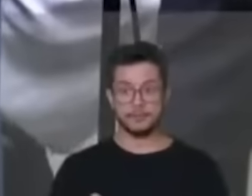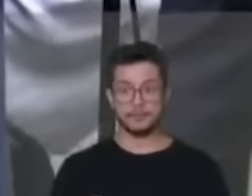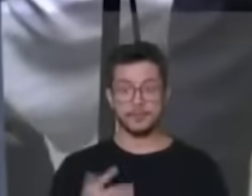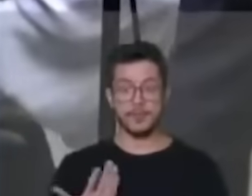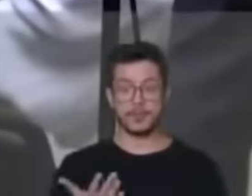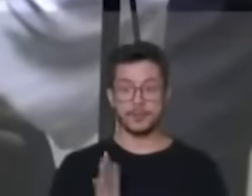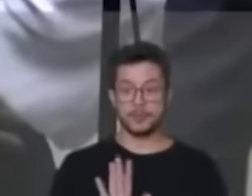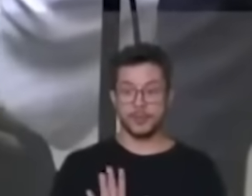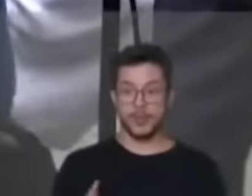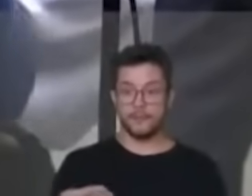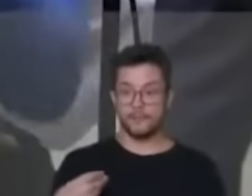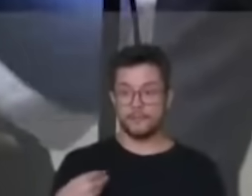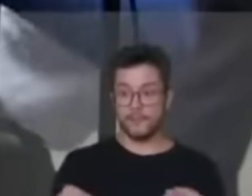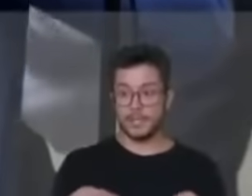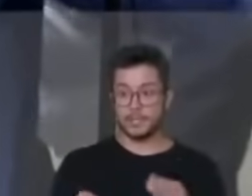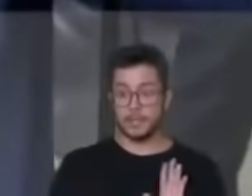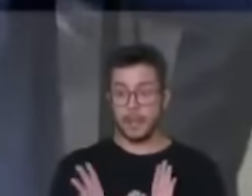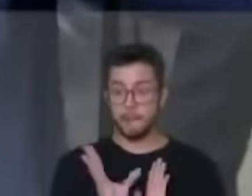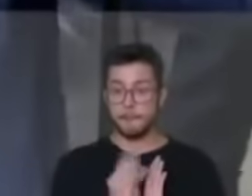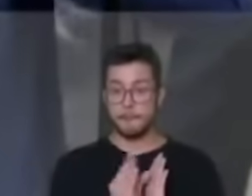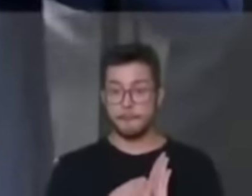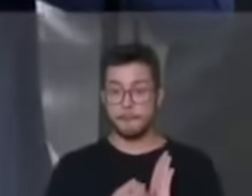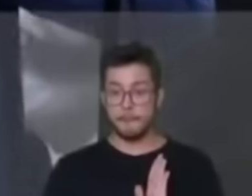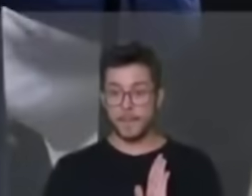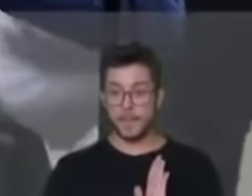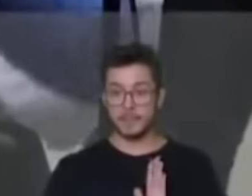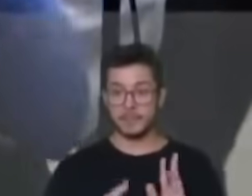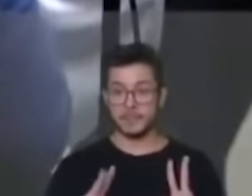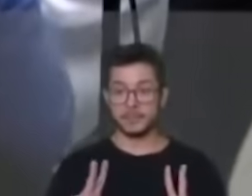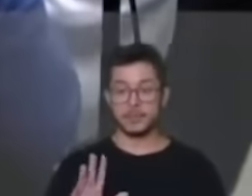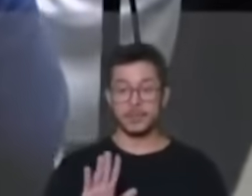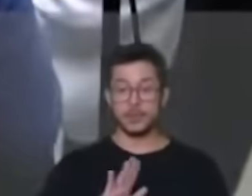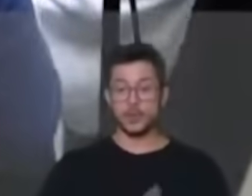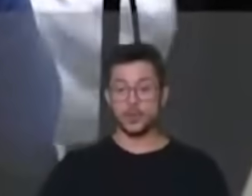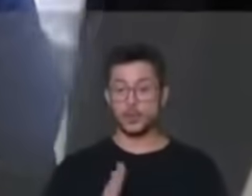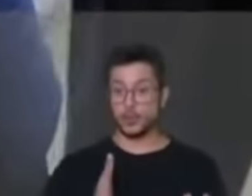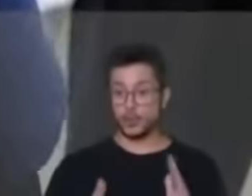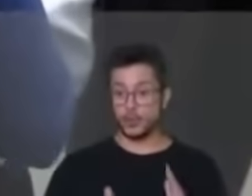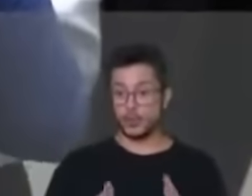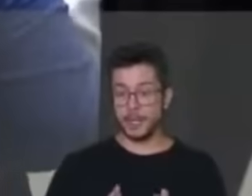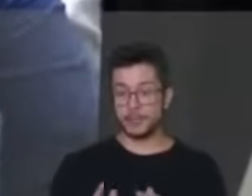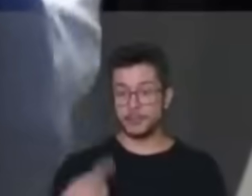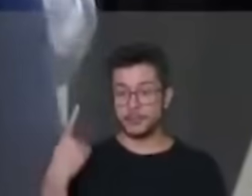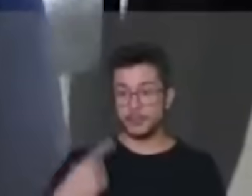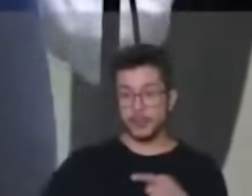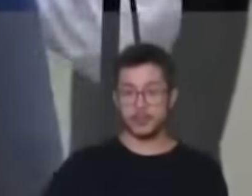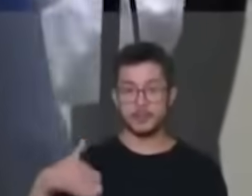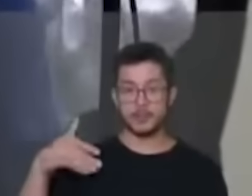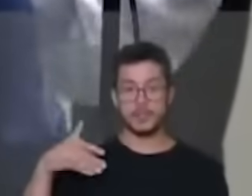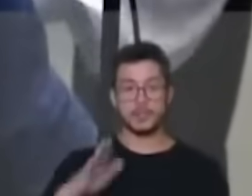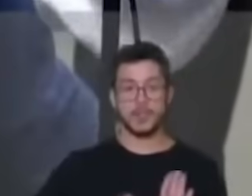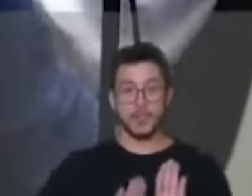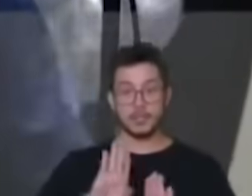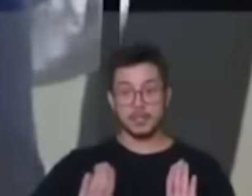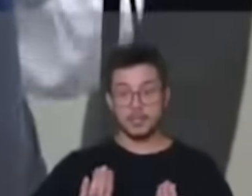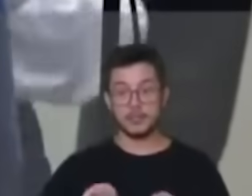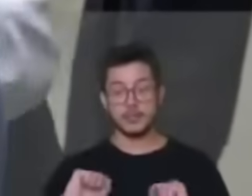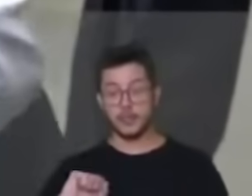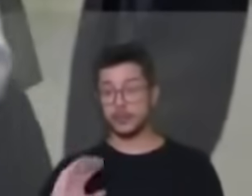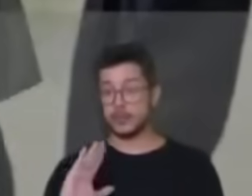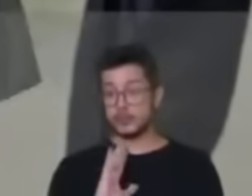flexibilizou o mérito no prazo de inelegibilidade, o que inclusive pode beneficiar o ex-presidente